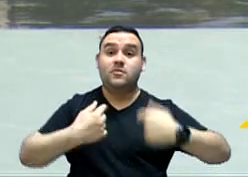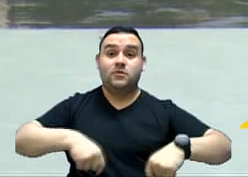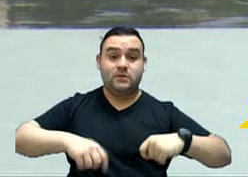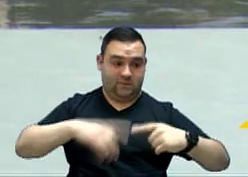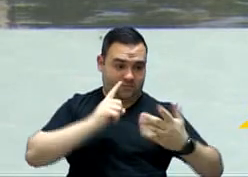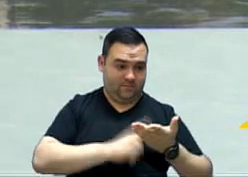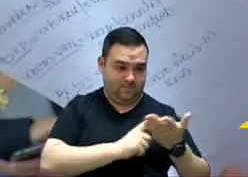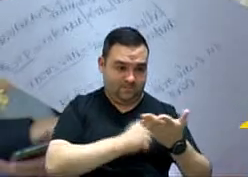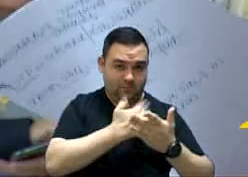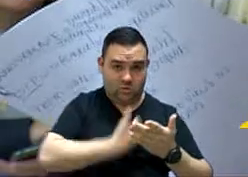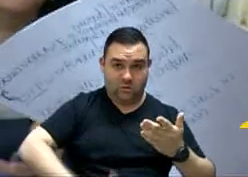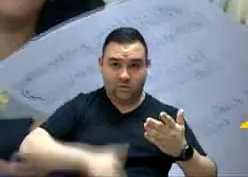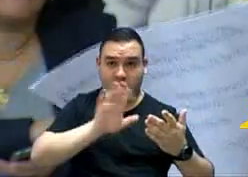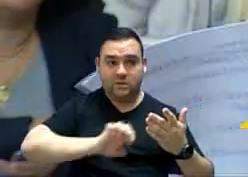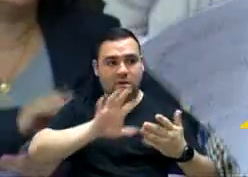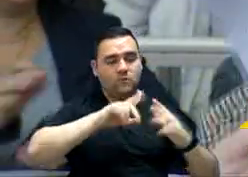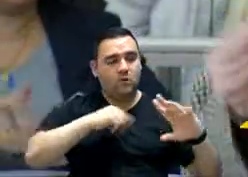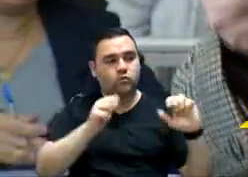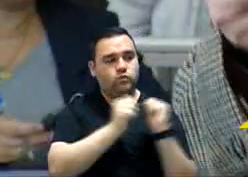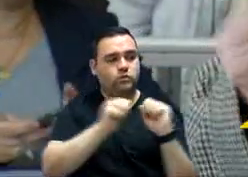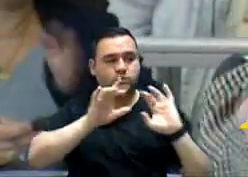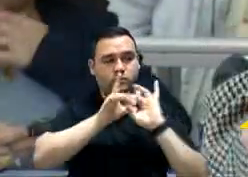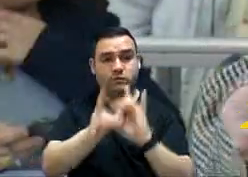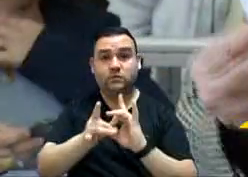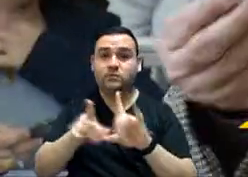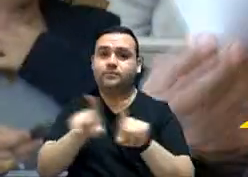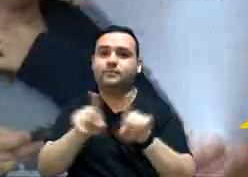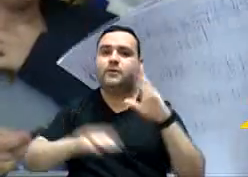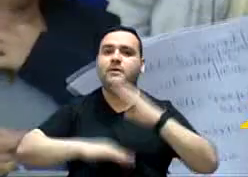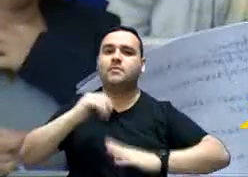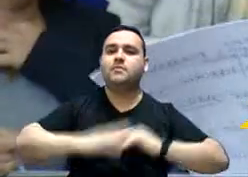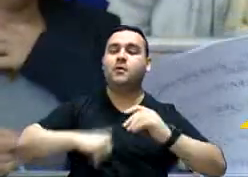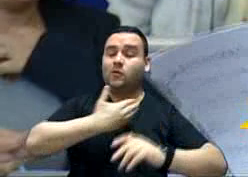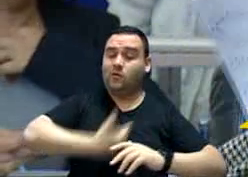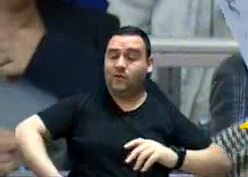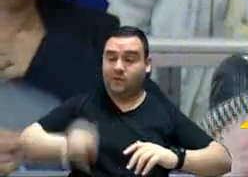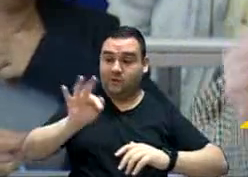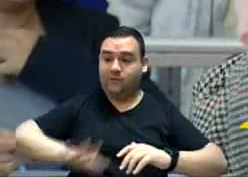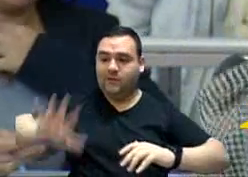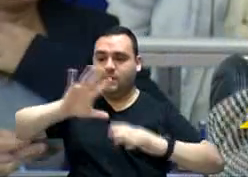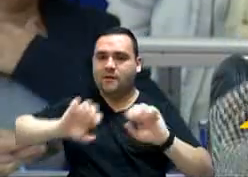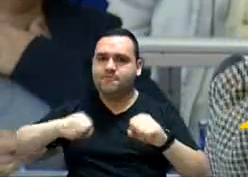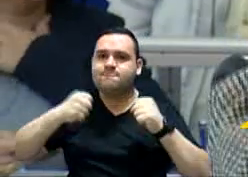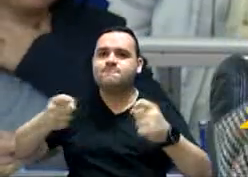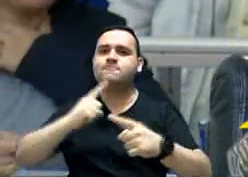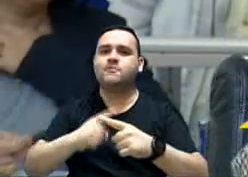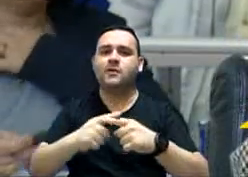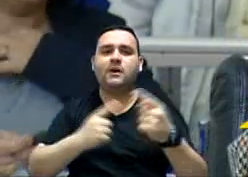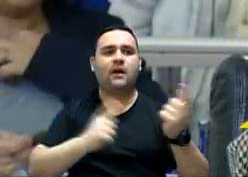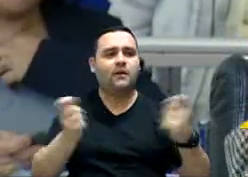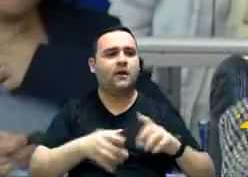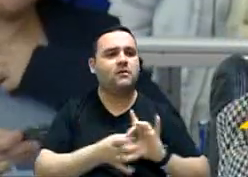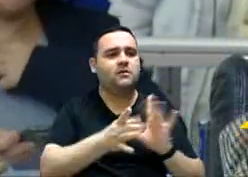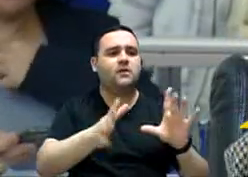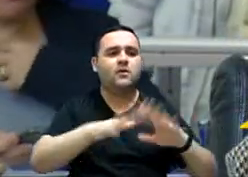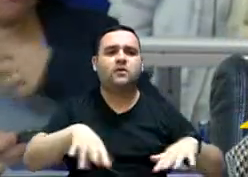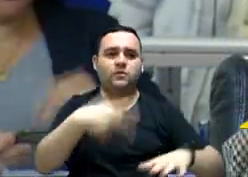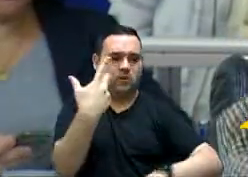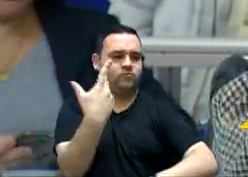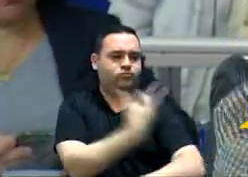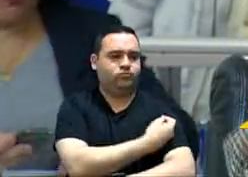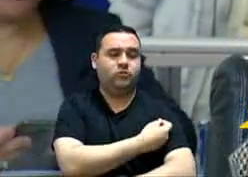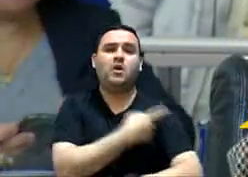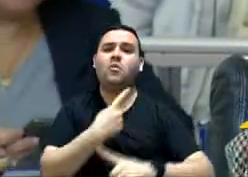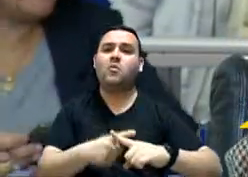ação junto ao governo do estado e façam ações junto ao governo federal para que libere realmente essas